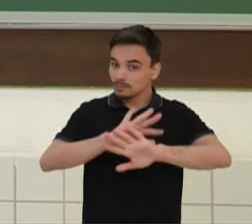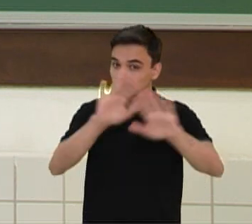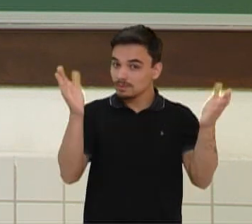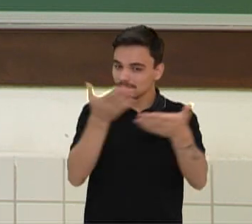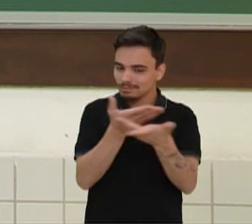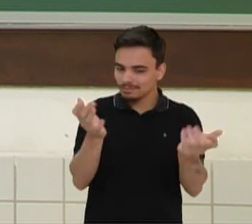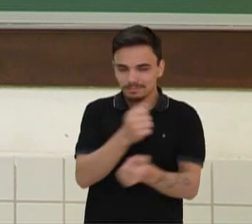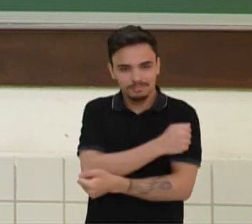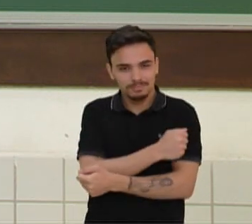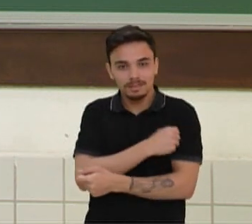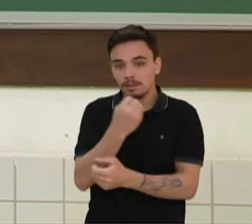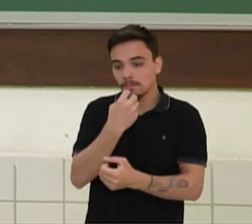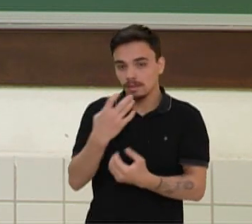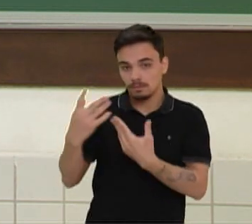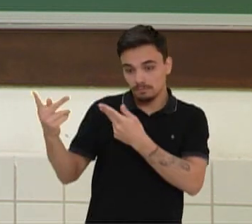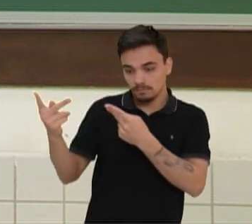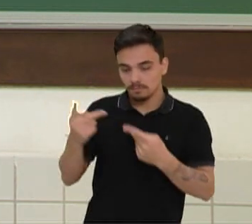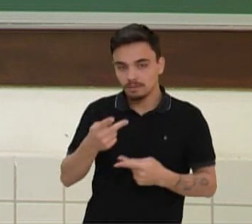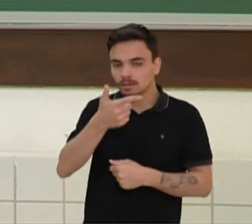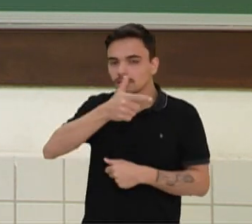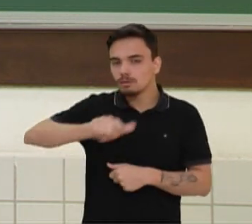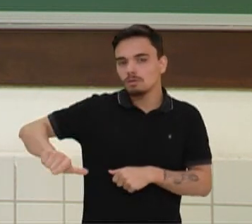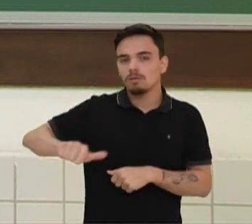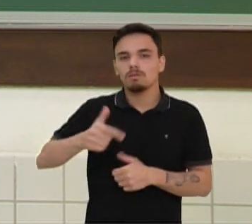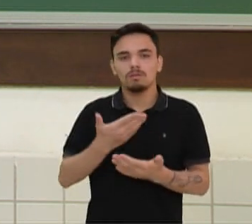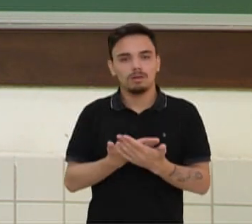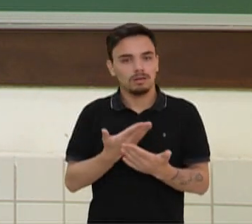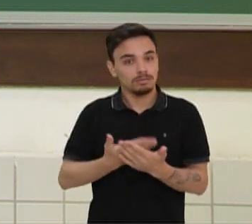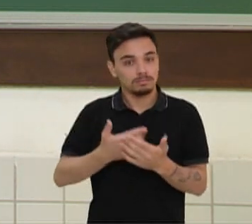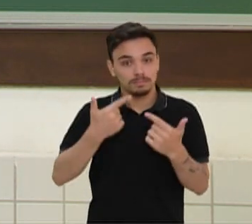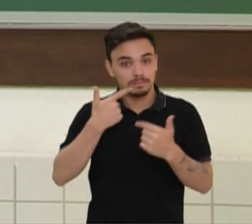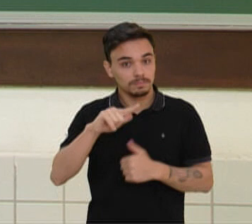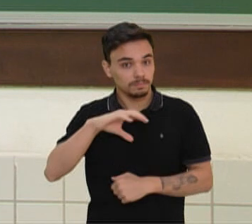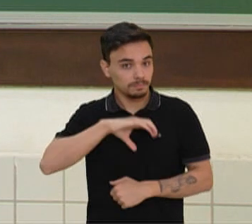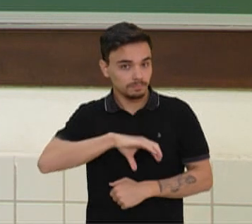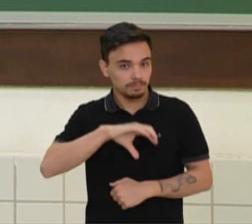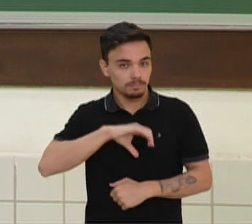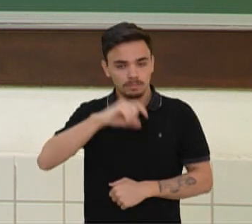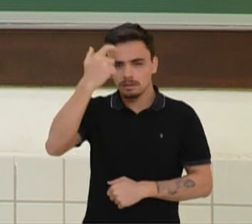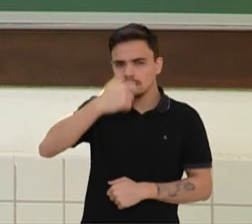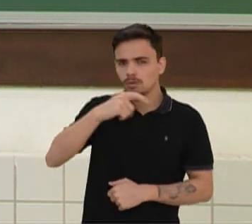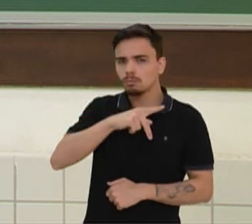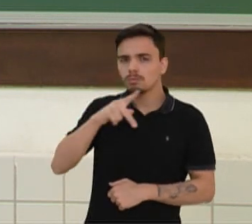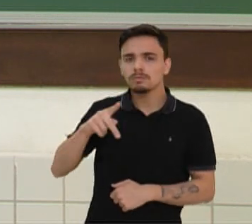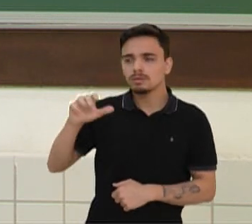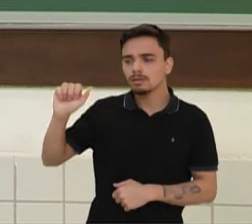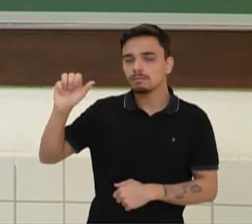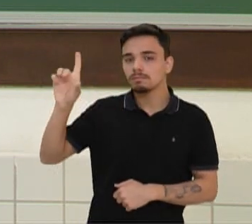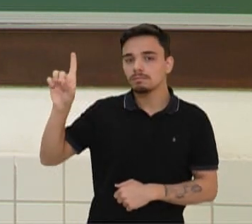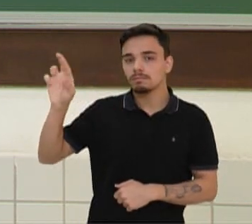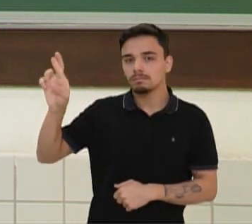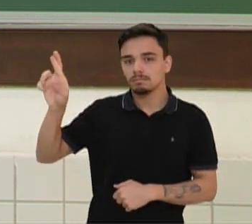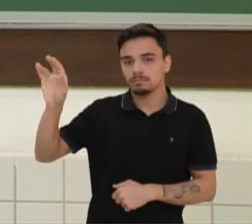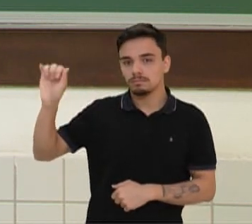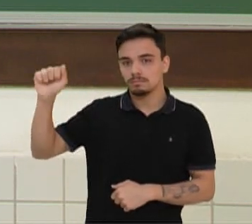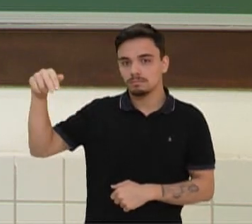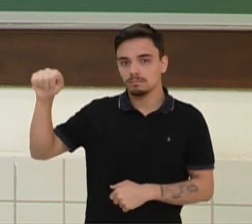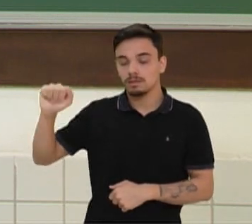Olá, estudantes! Bem-vindos a uma nova aula de língua portuguesa. Sou a professora Adriana. Não esqueçam